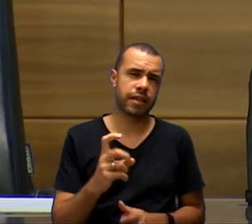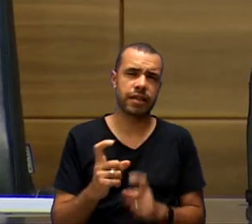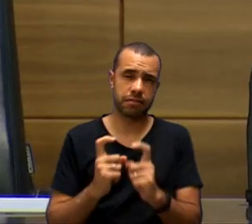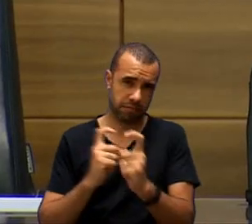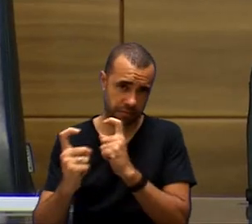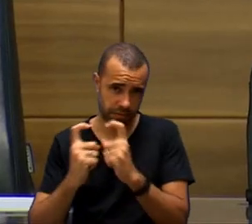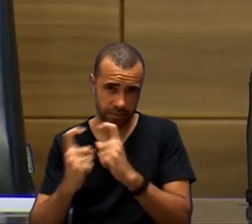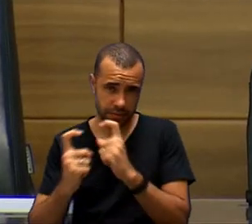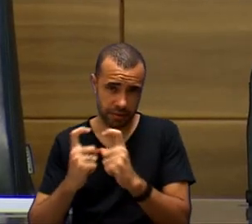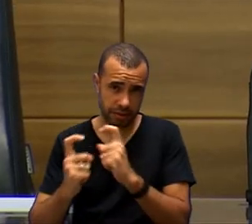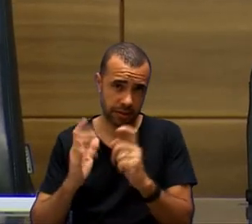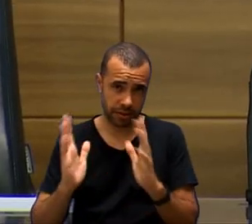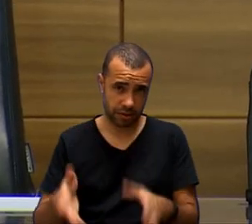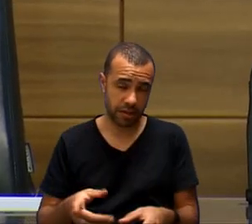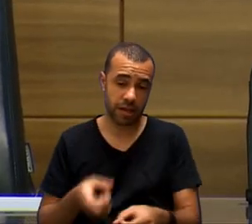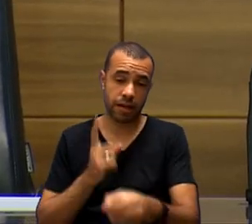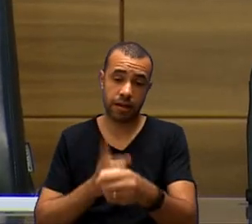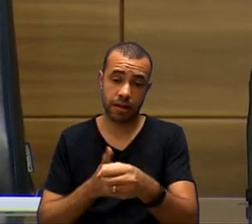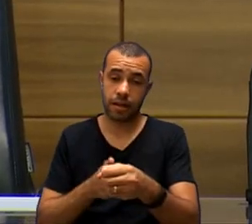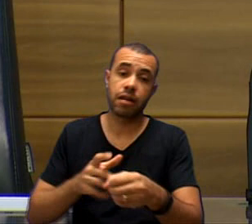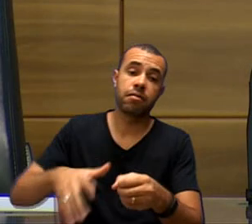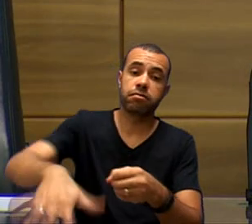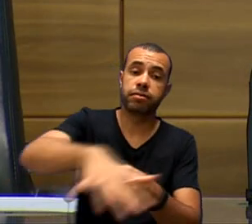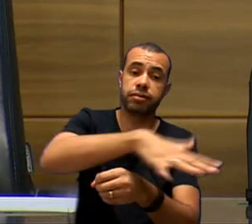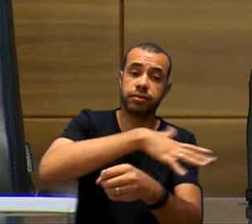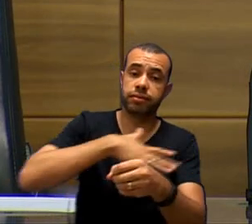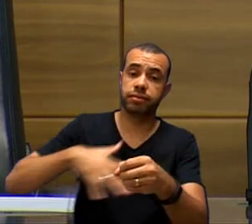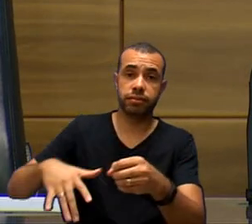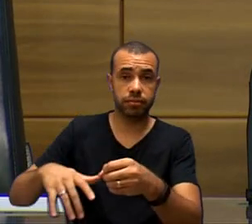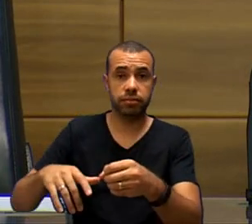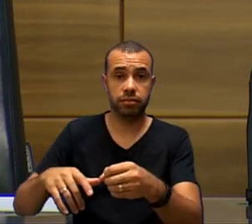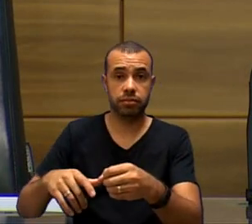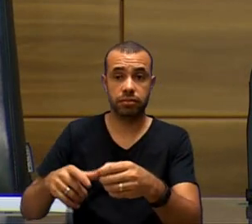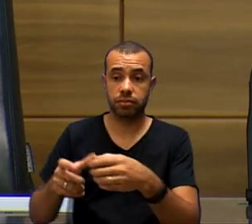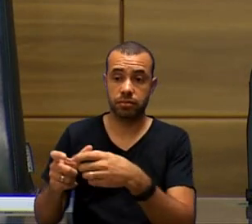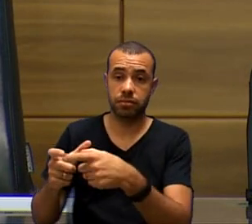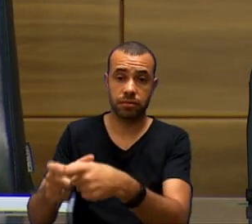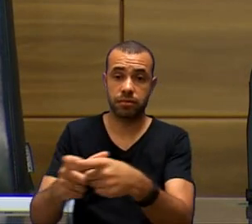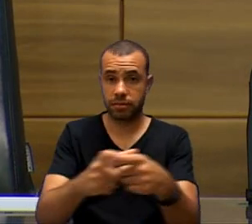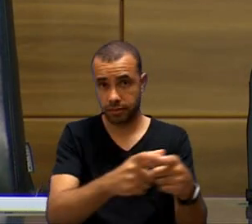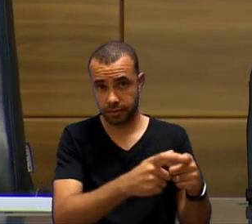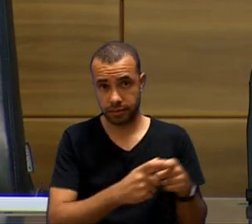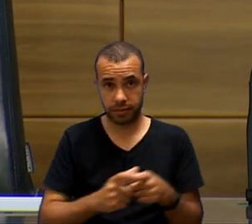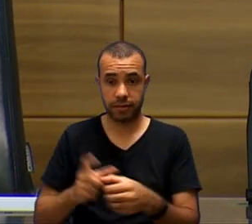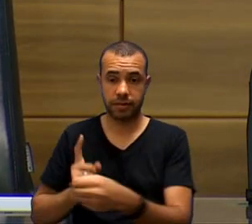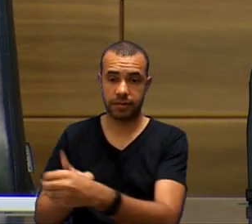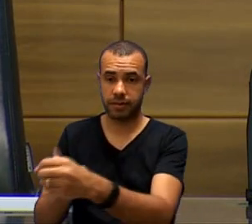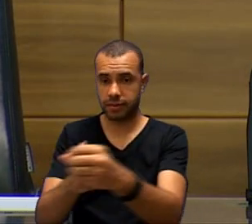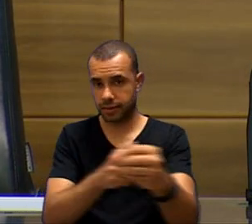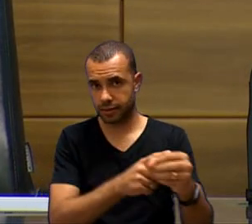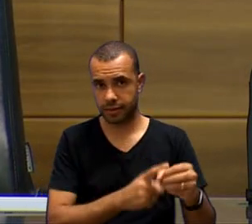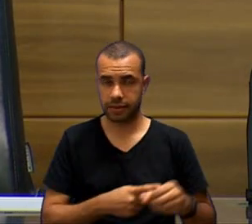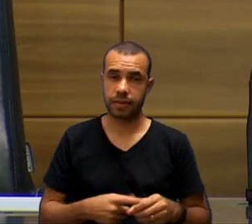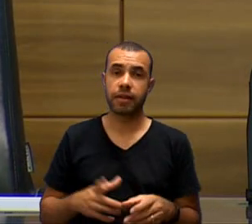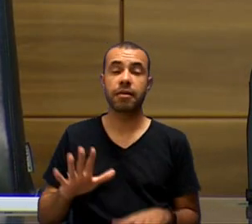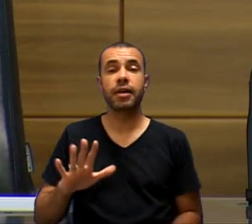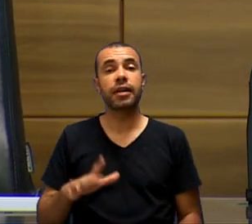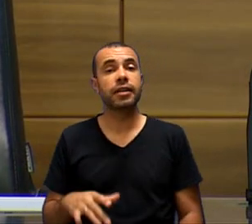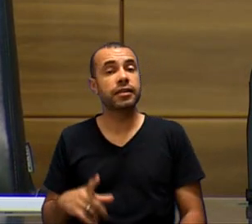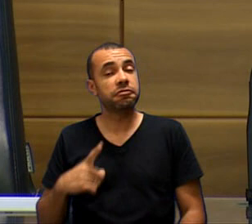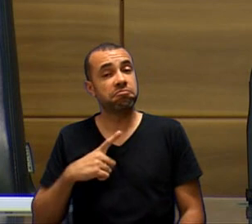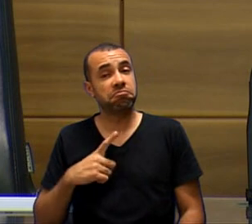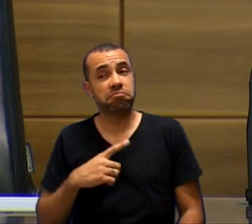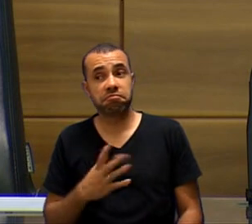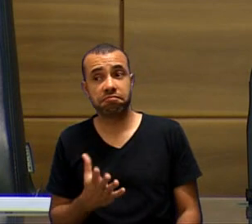região metropolitana, mas a colocação do vereador do Piscina é correta. Mas há uma luz,